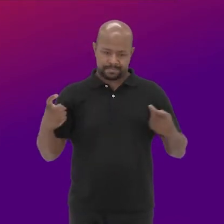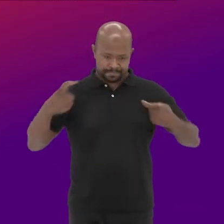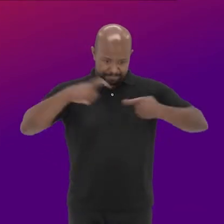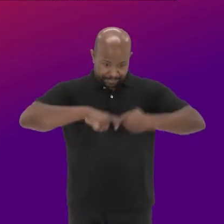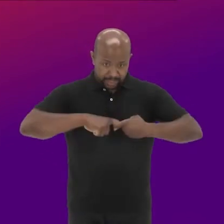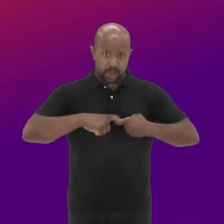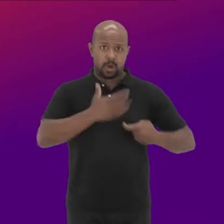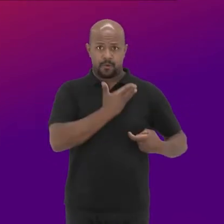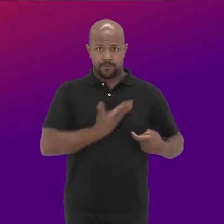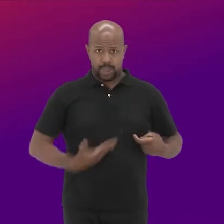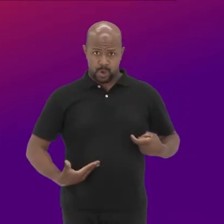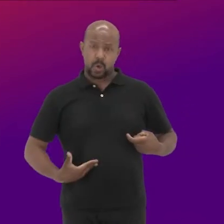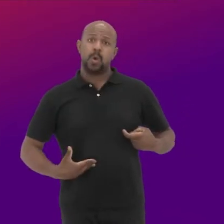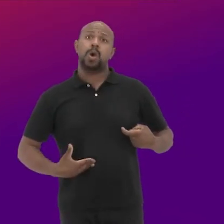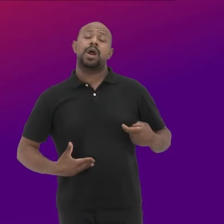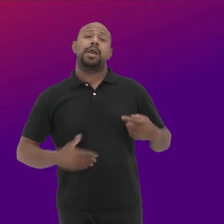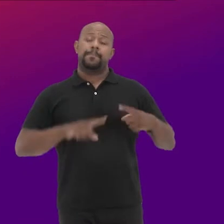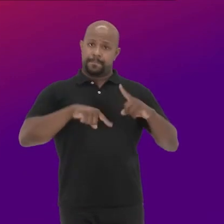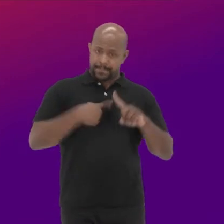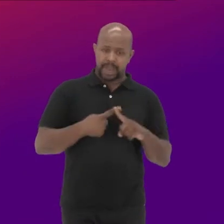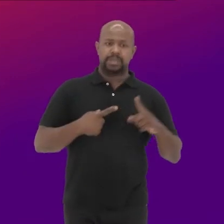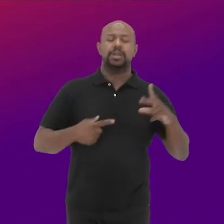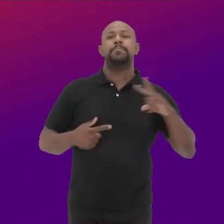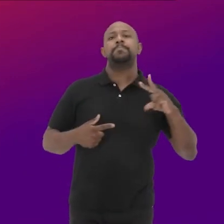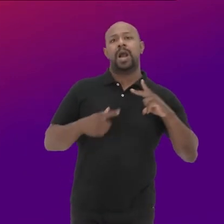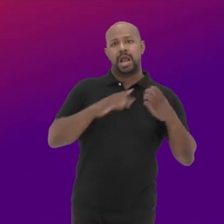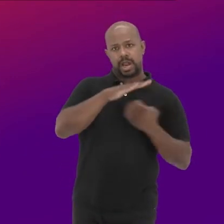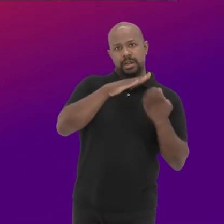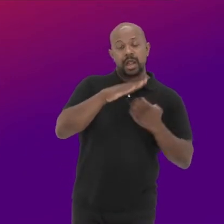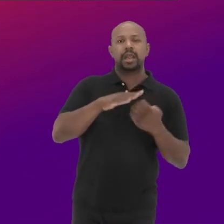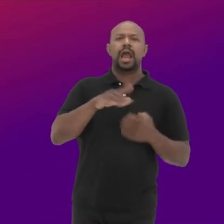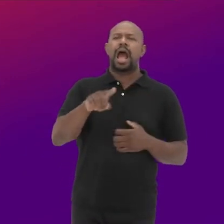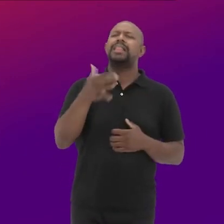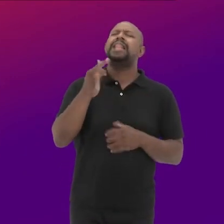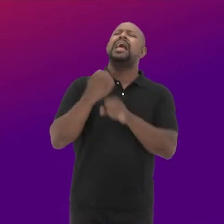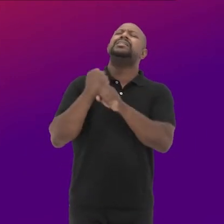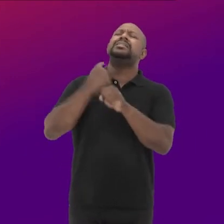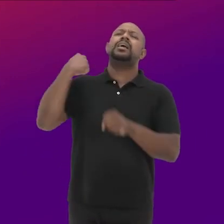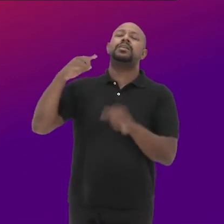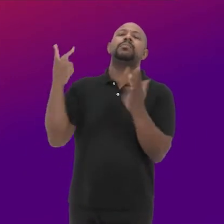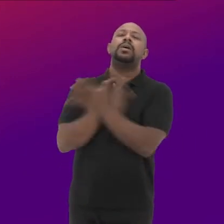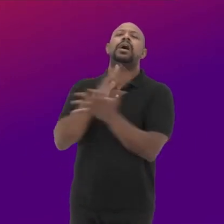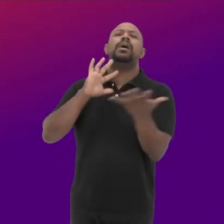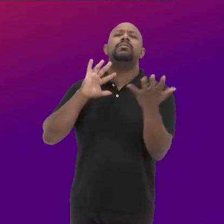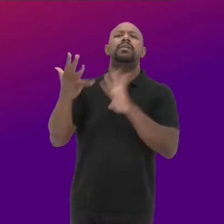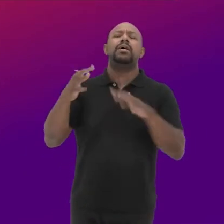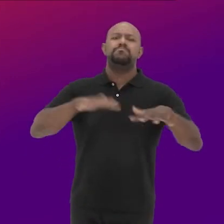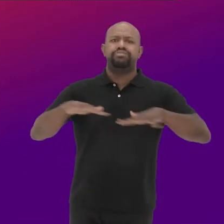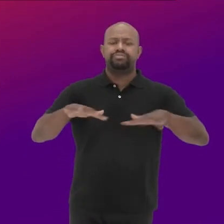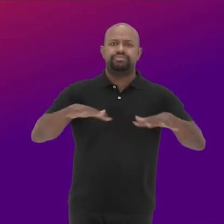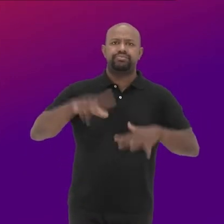uma parceria público-privada que nasceu há 10 anos após o terremoto que houve no Haiti,